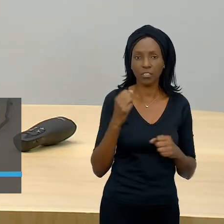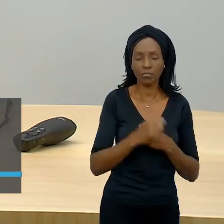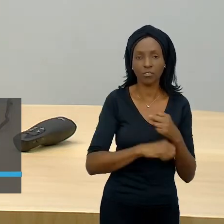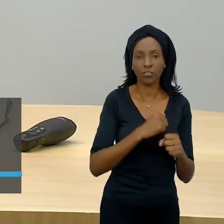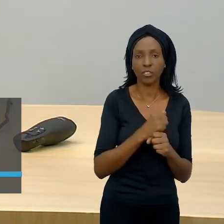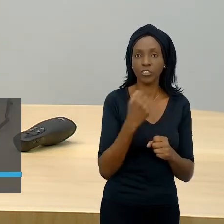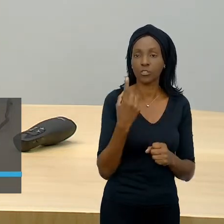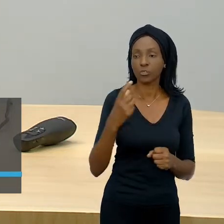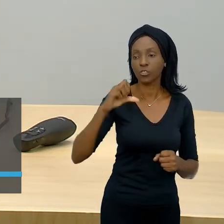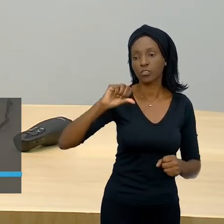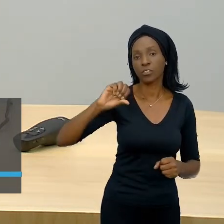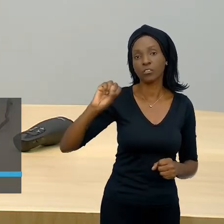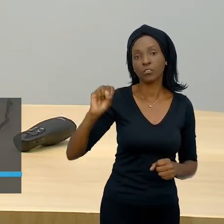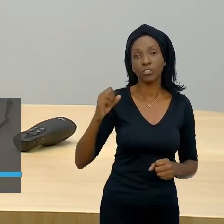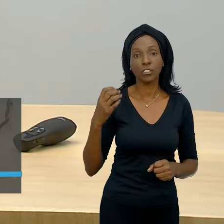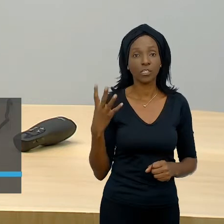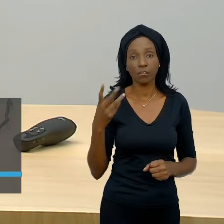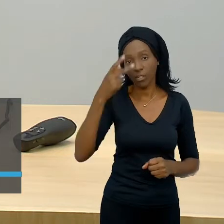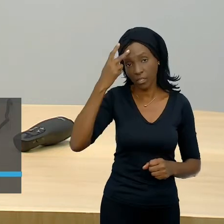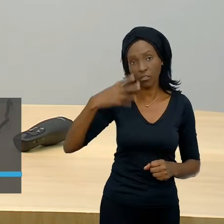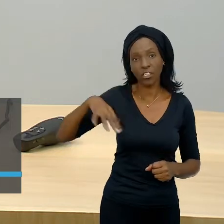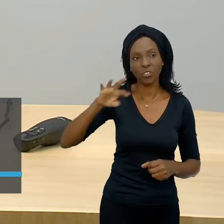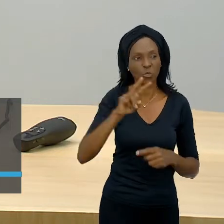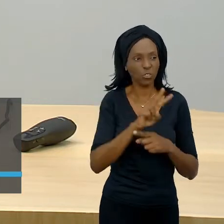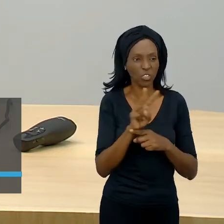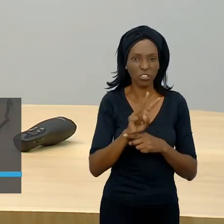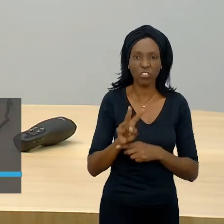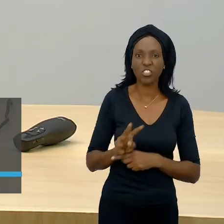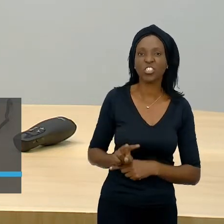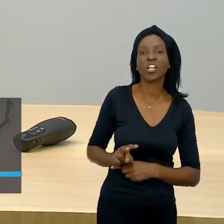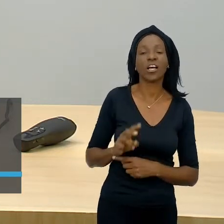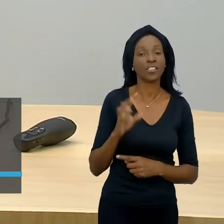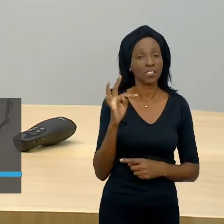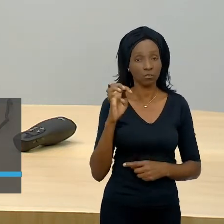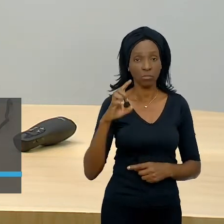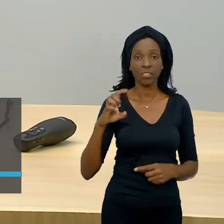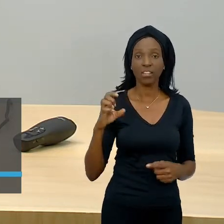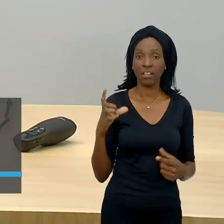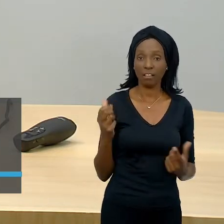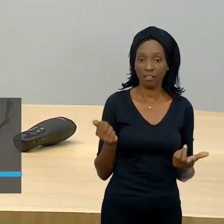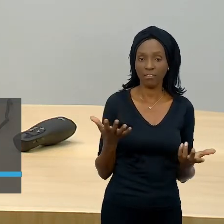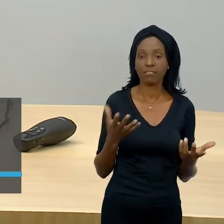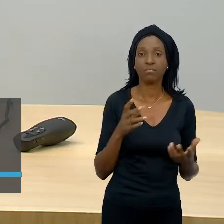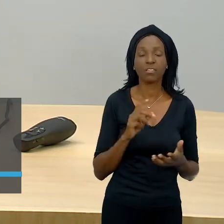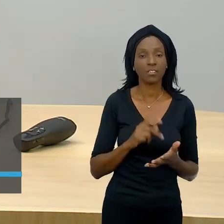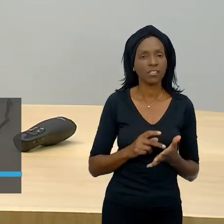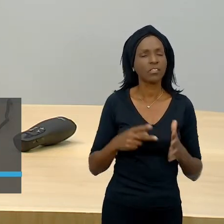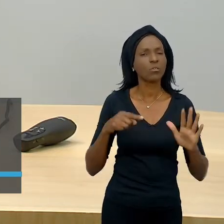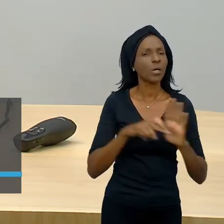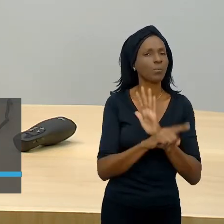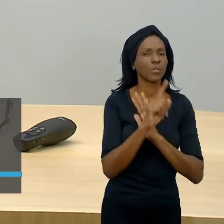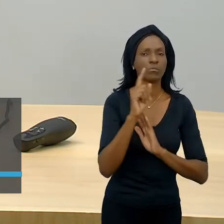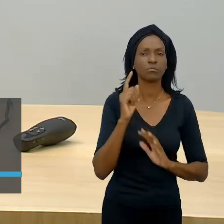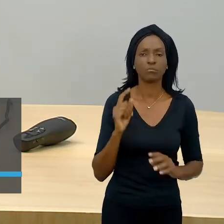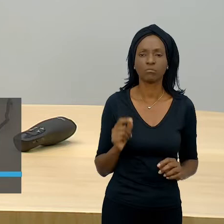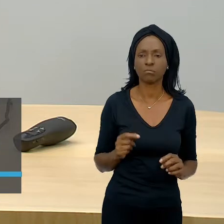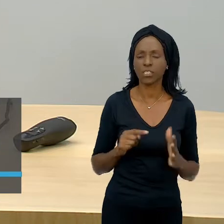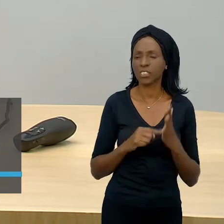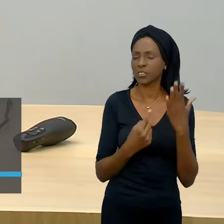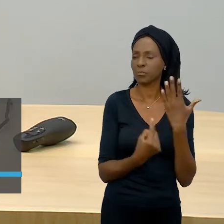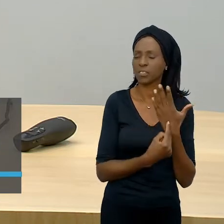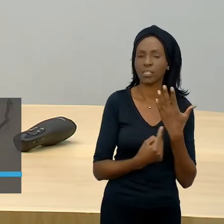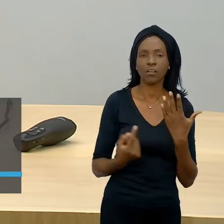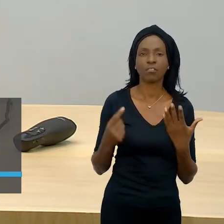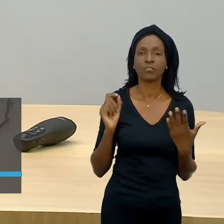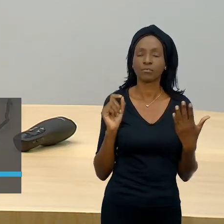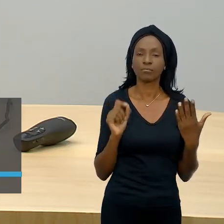eram vigiadas por uma tela colocada dentro das suas casas. Então, a grande pergunta a grande metáfora em